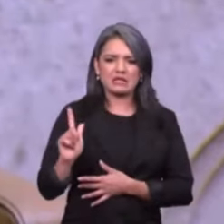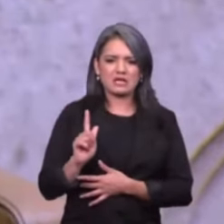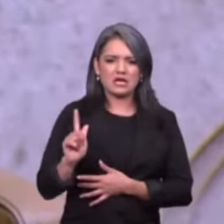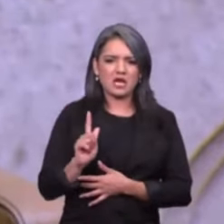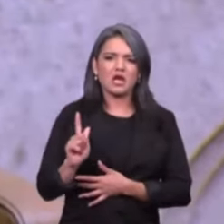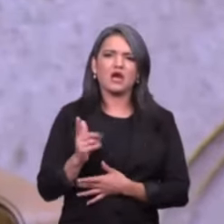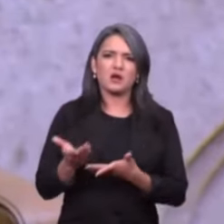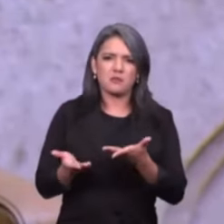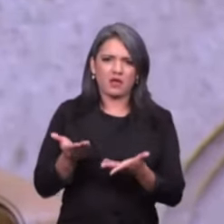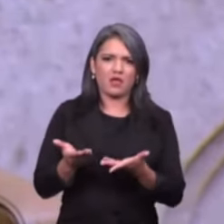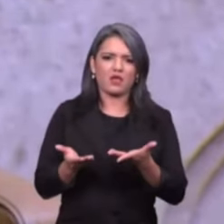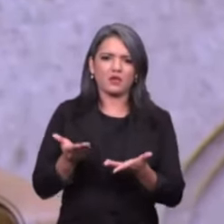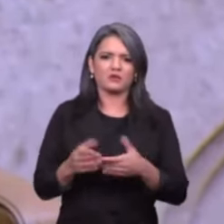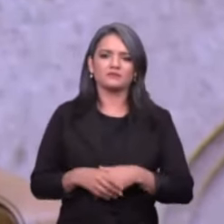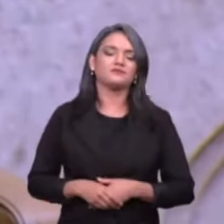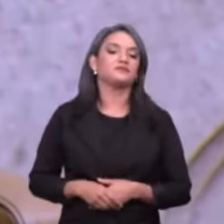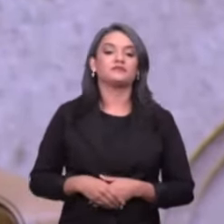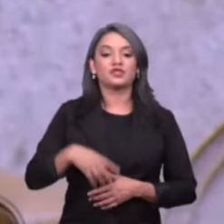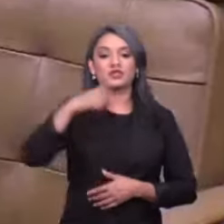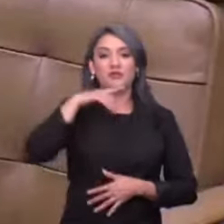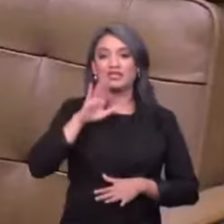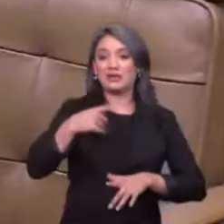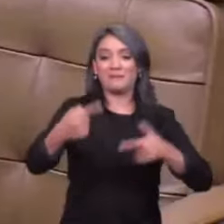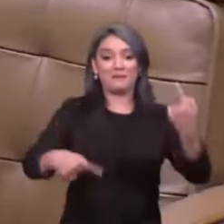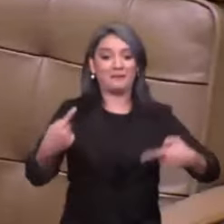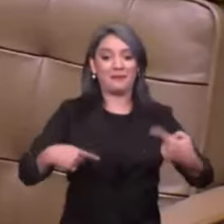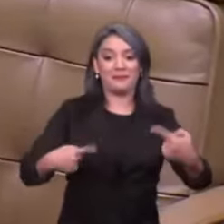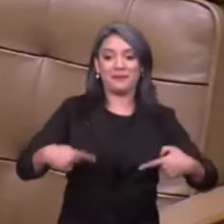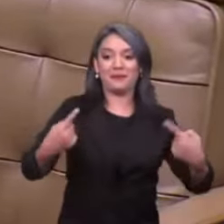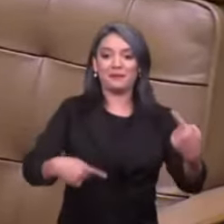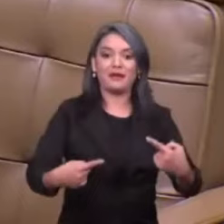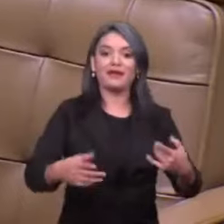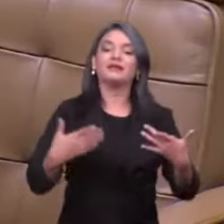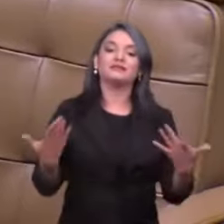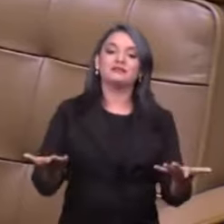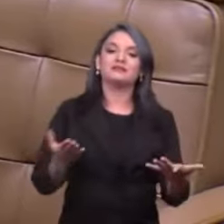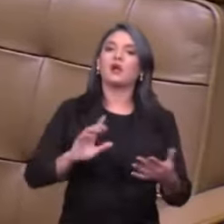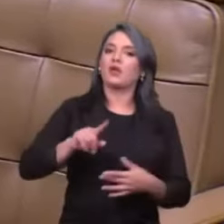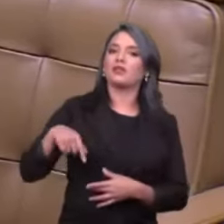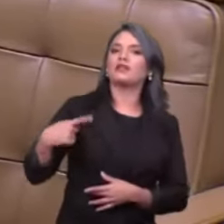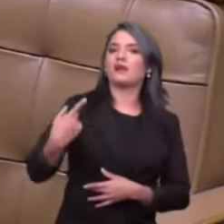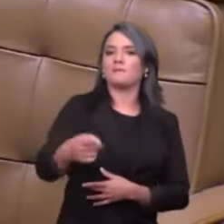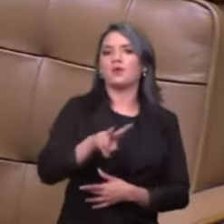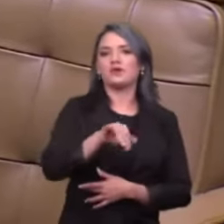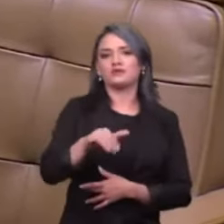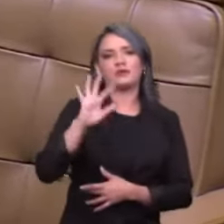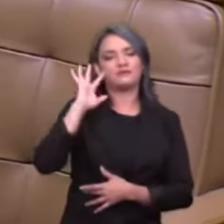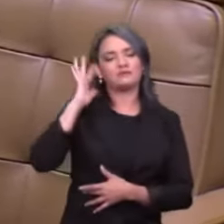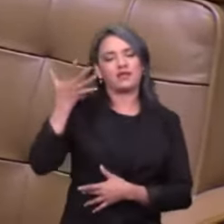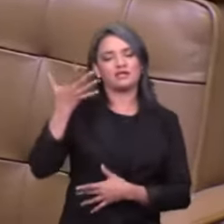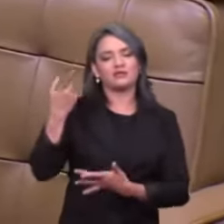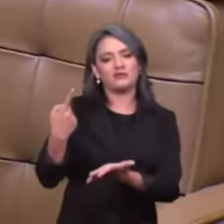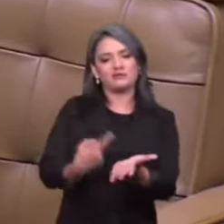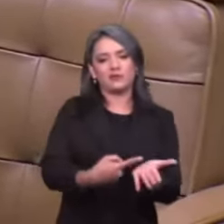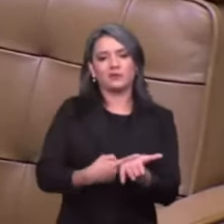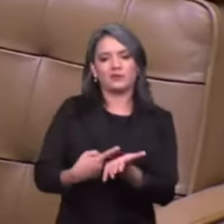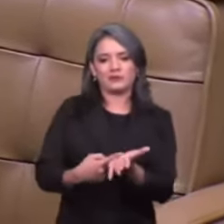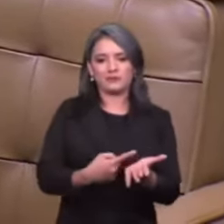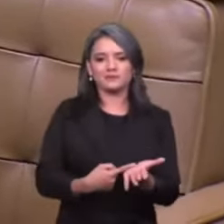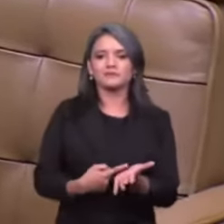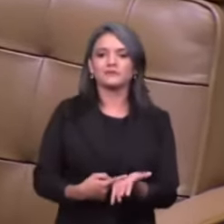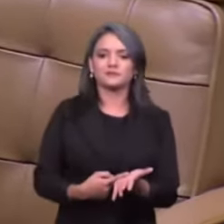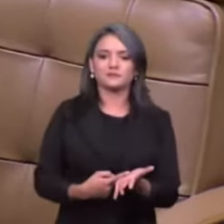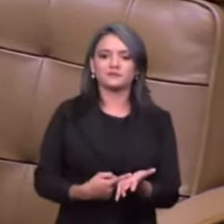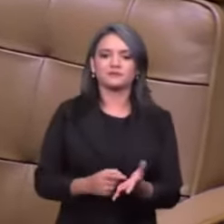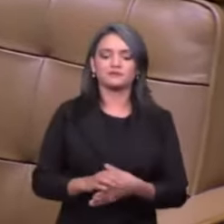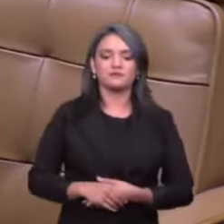Também não houve tanta discussão sobre isso que nós ficamos de fazer ajustes. O ministro Alexandre trouxe considerações do ministro Barroso. Que